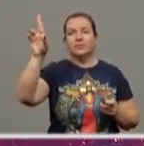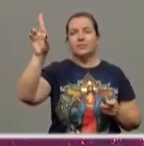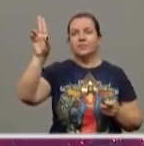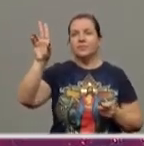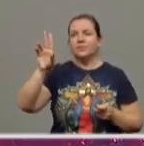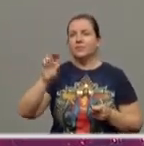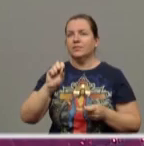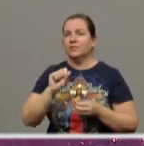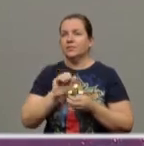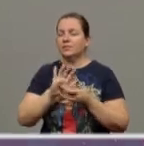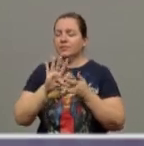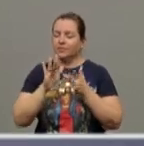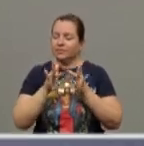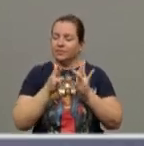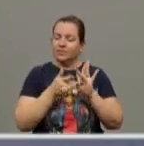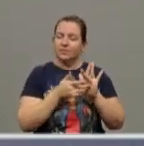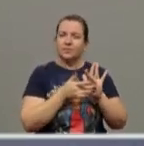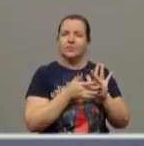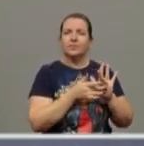Senhor,